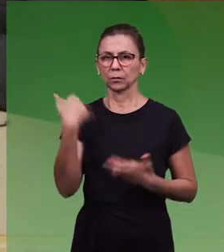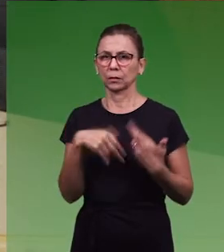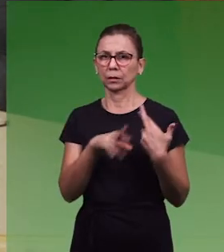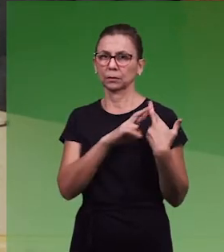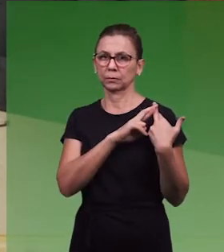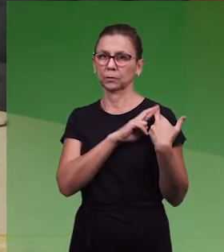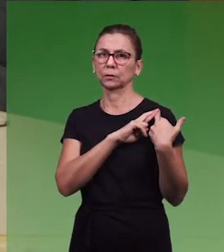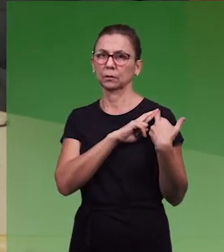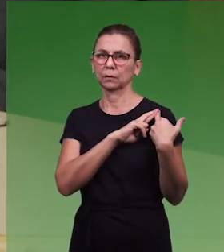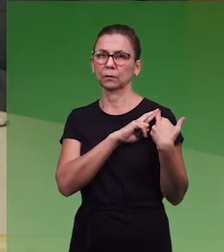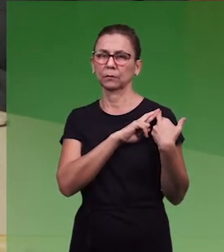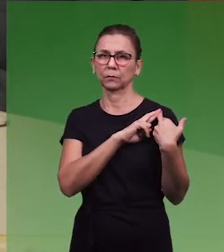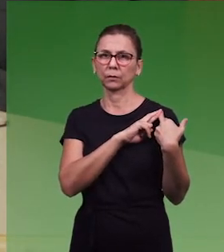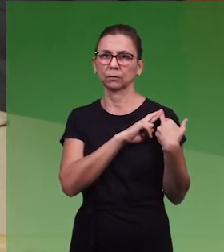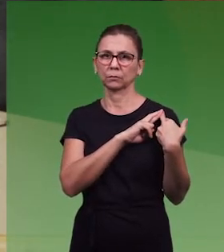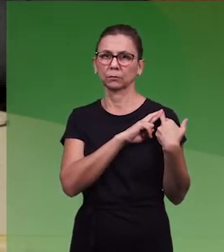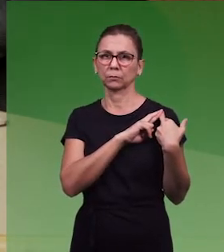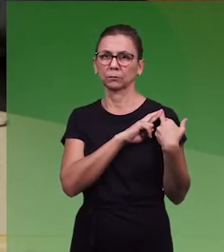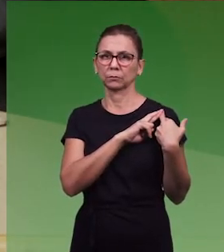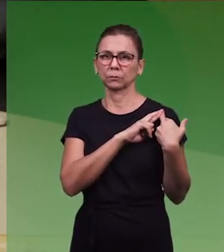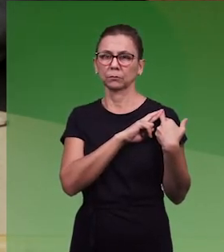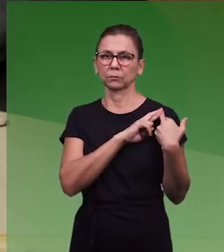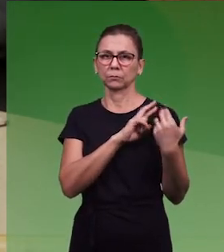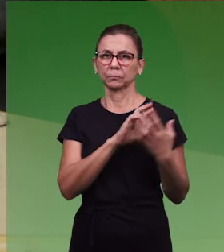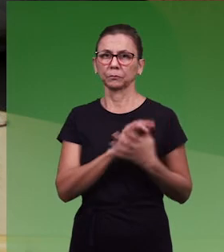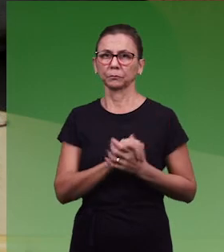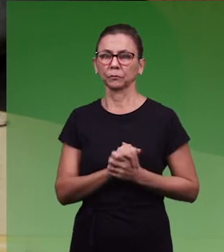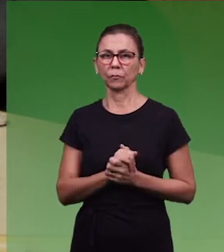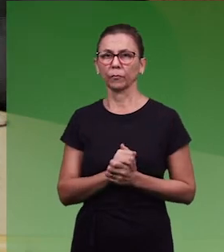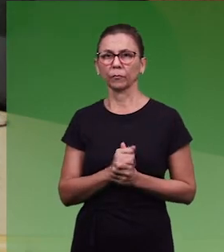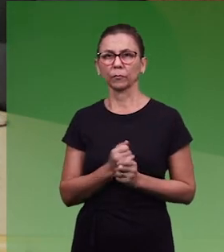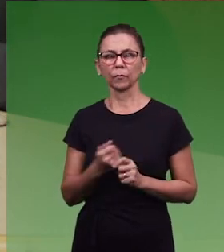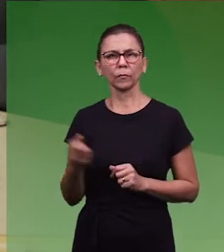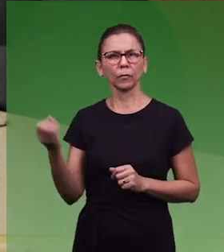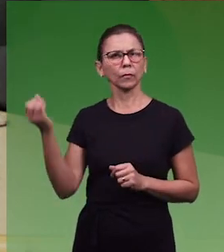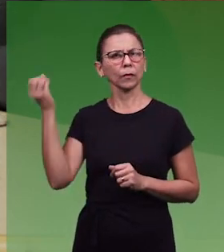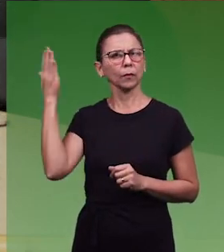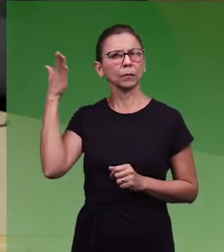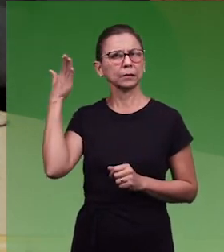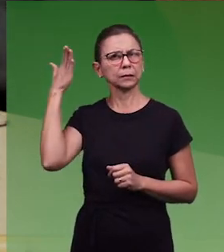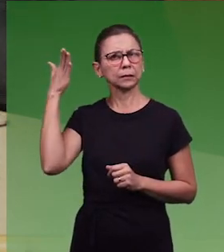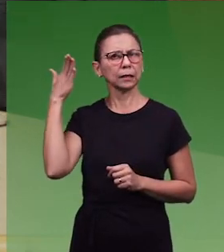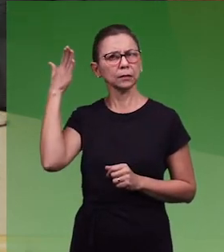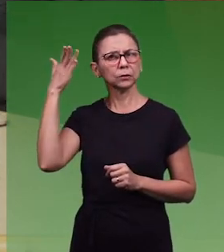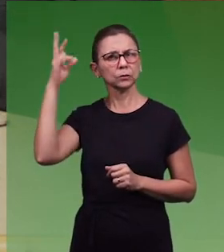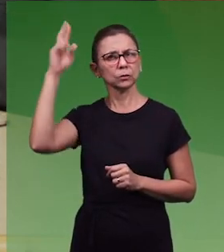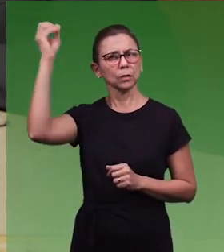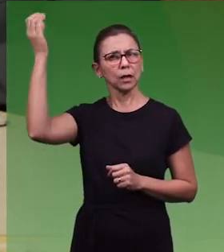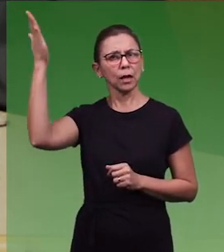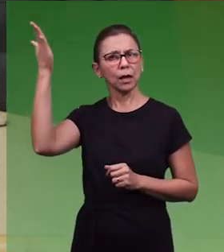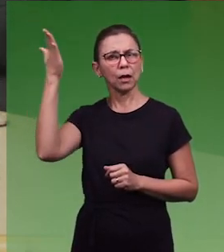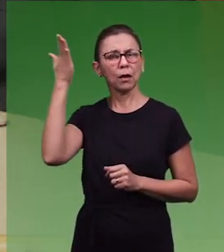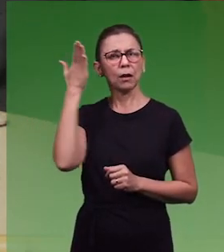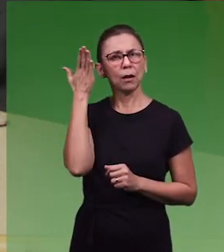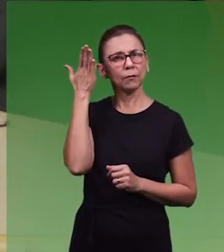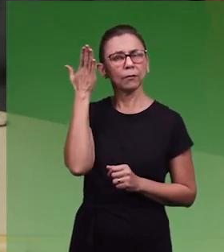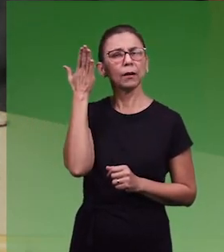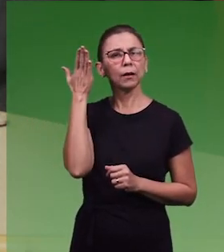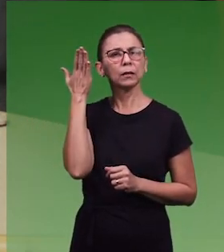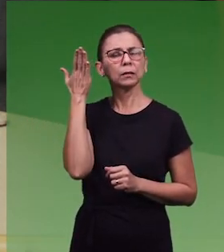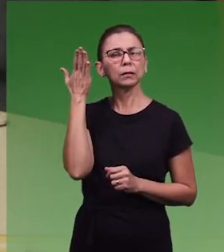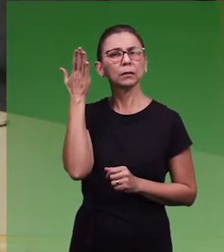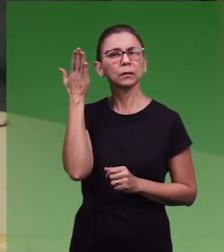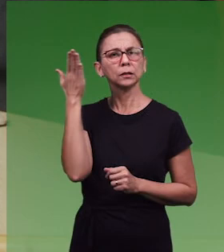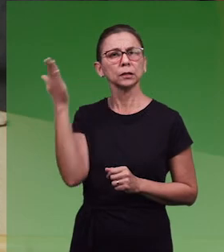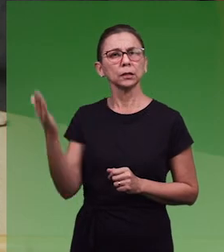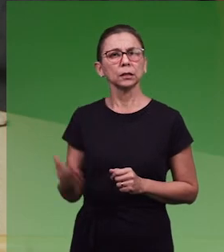a palavra que ele preparou pode ter sido uma revelação do Senhor que completa, e ali ele vai até verificar se é isso mesmo. O Senhor me